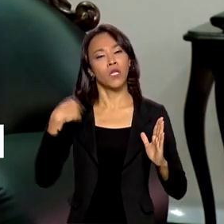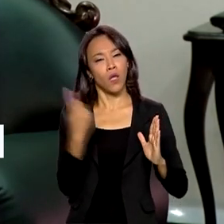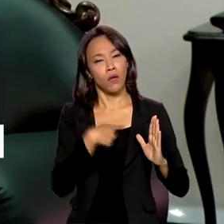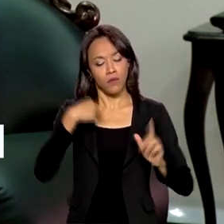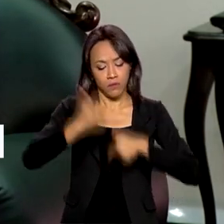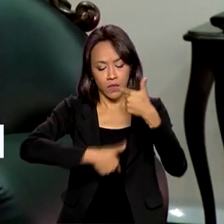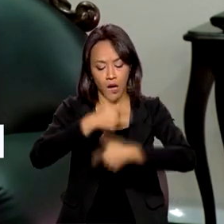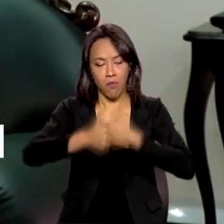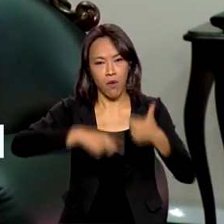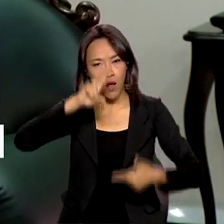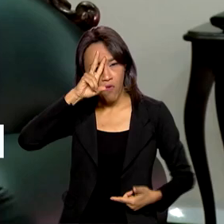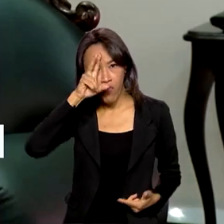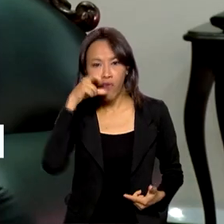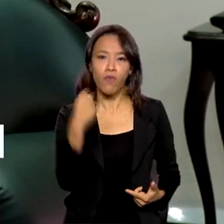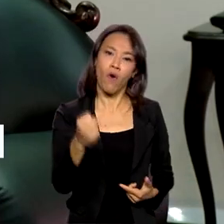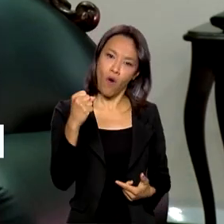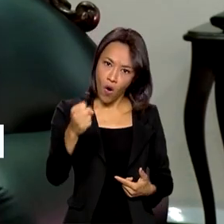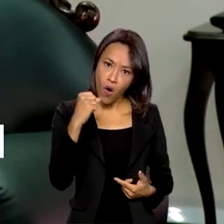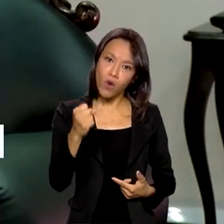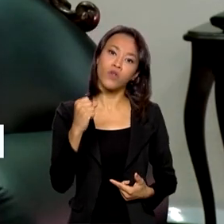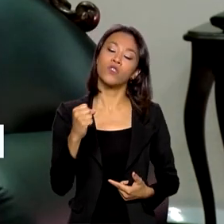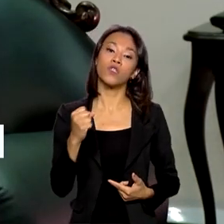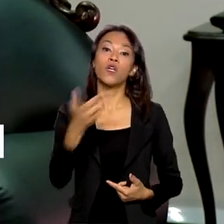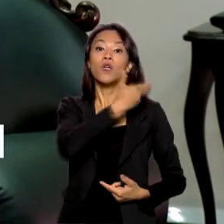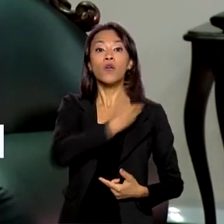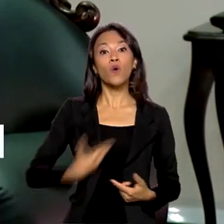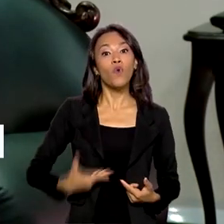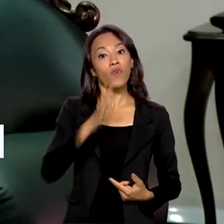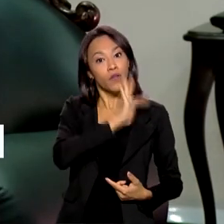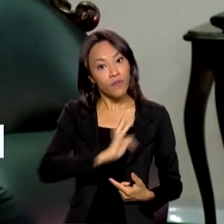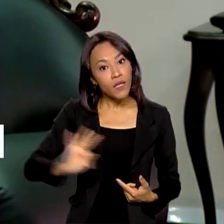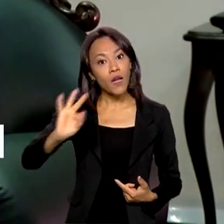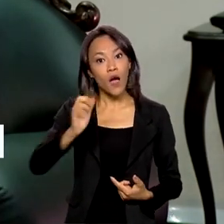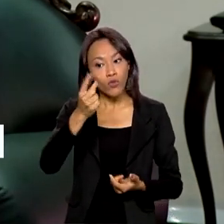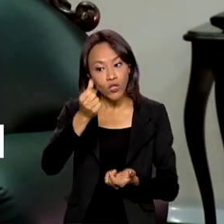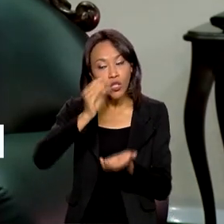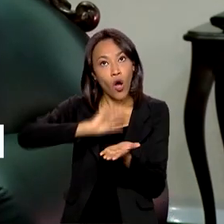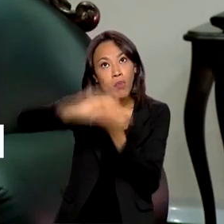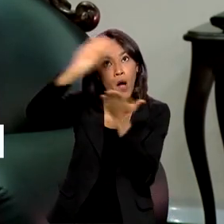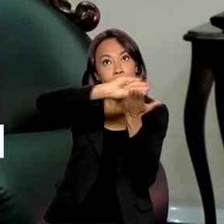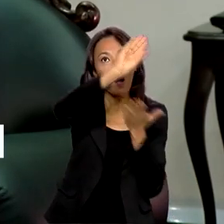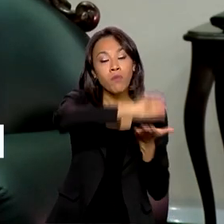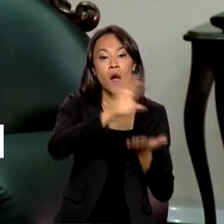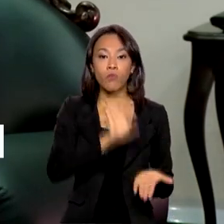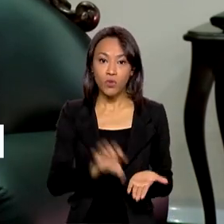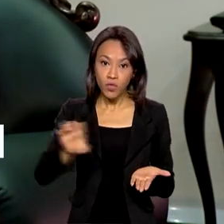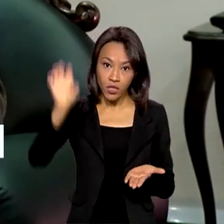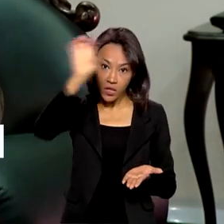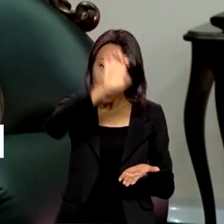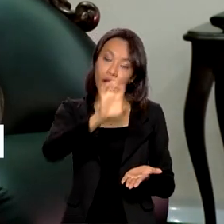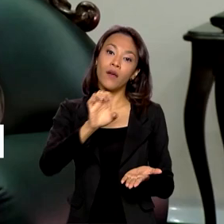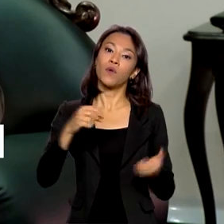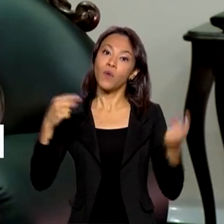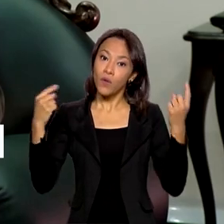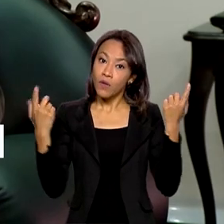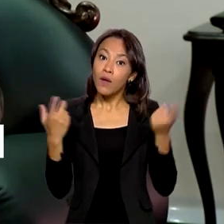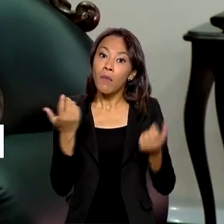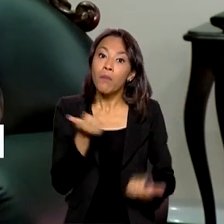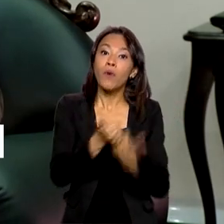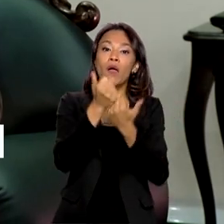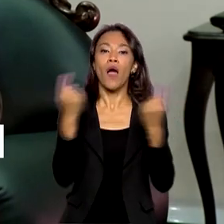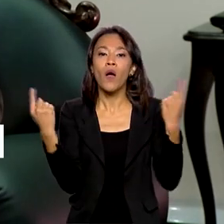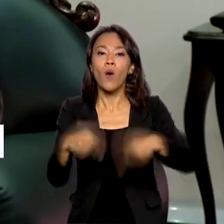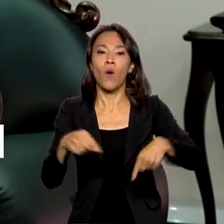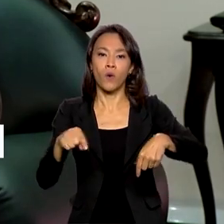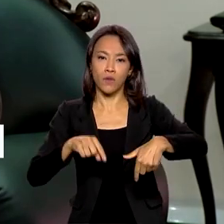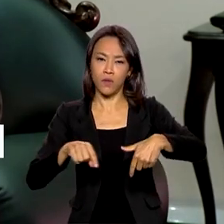voltado para o desvio dos recursos que o governo federal mandou para os Estados para ser investido na prevenção e combate a convide o